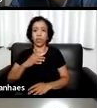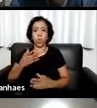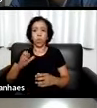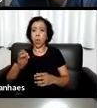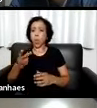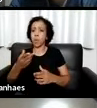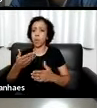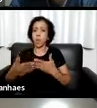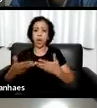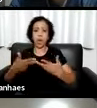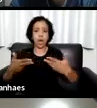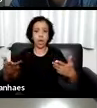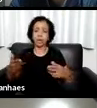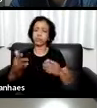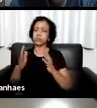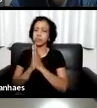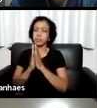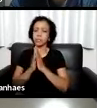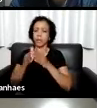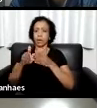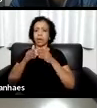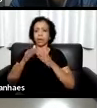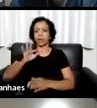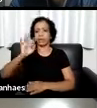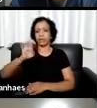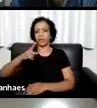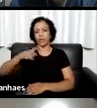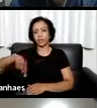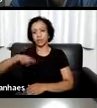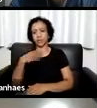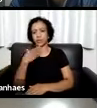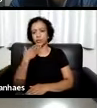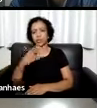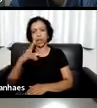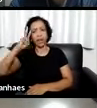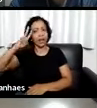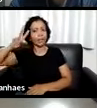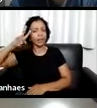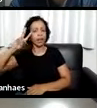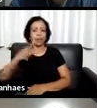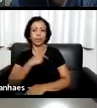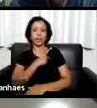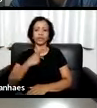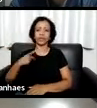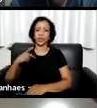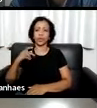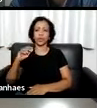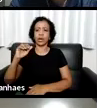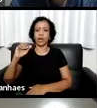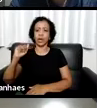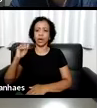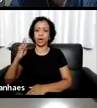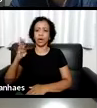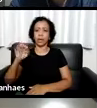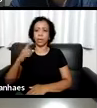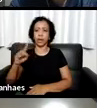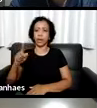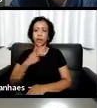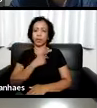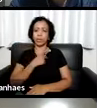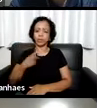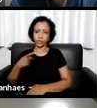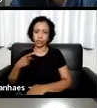tem sido um desafio muito grande. Eu queria só lembrar que o pastor Abraão, da Igreja Batista Metropolitana,